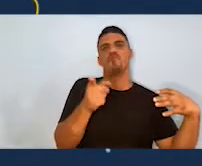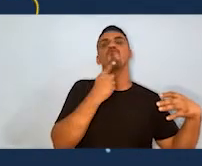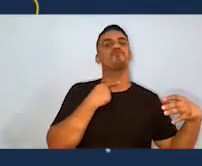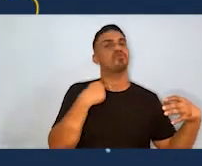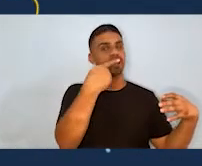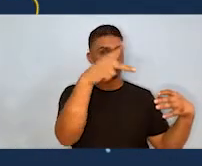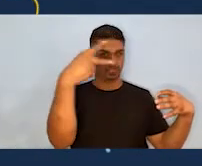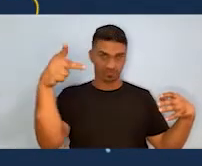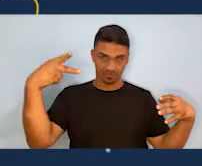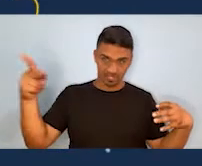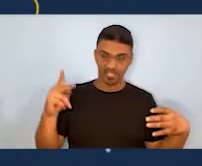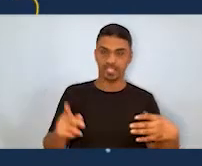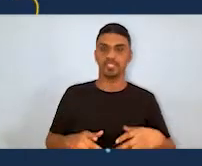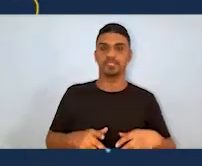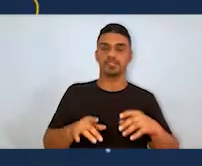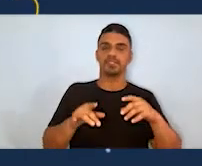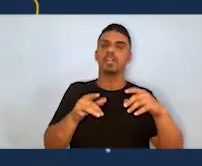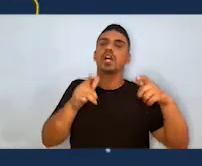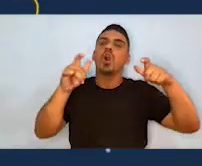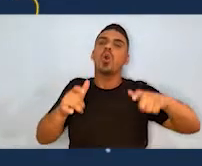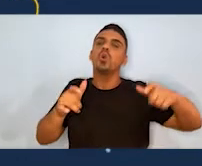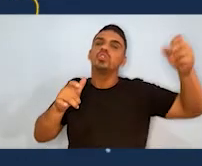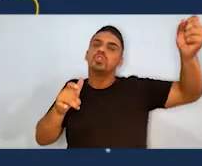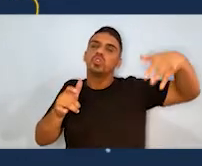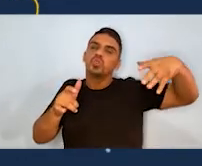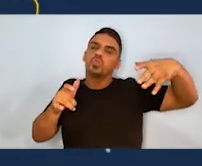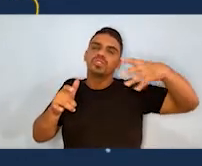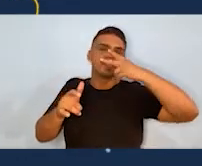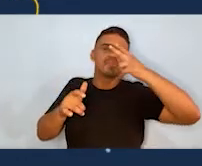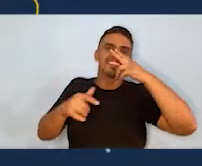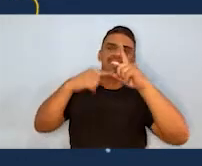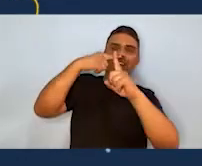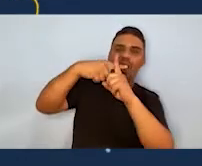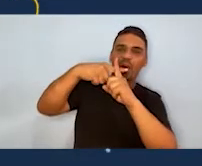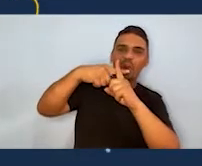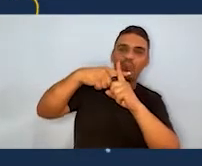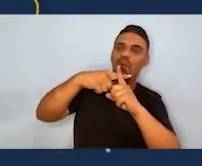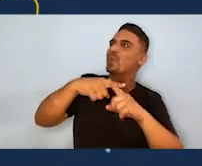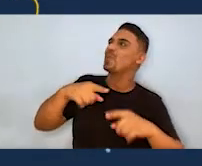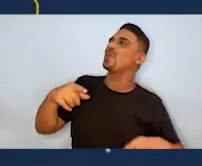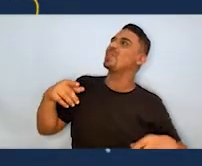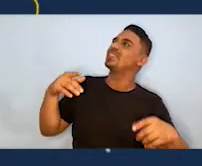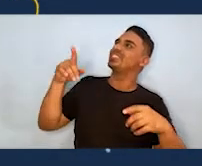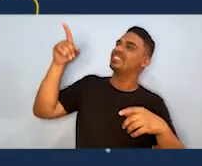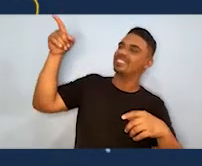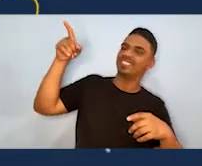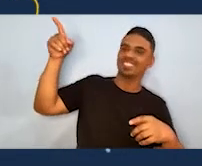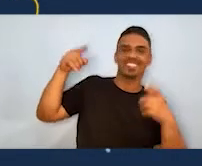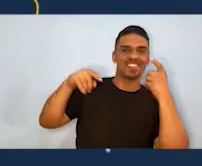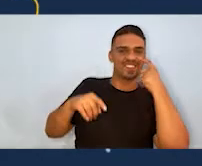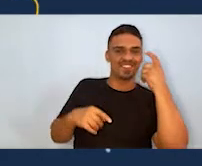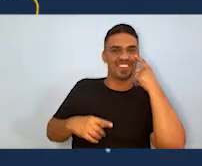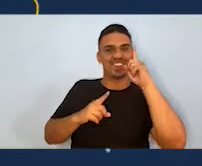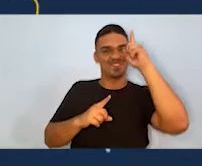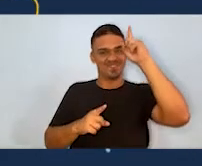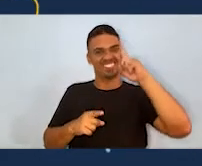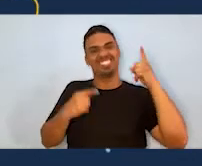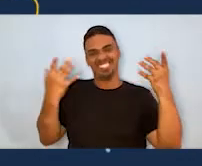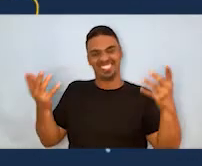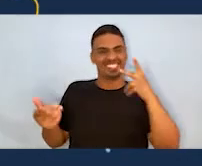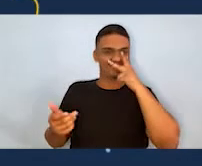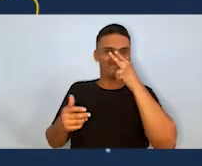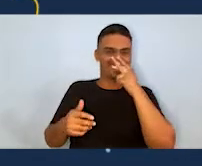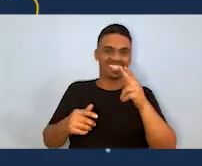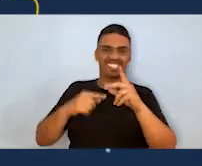terem ideia da localização da luz. Tá parecendo uma cruz aqui, mas é porque eu tô fazendo uma luz meio tipo uma estrela guia, uma